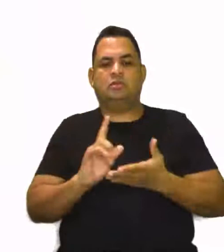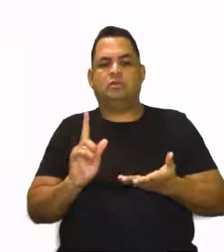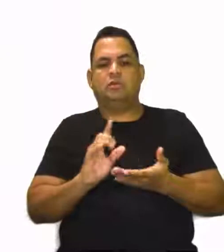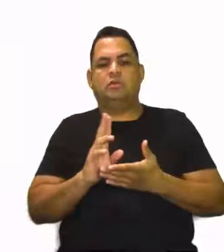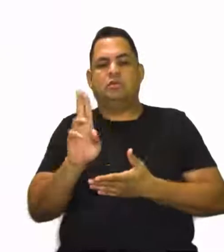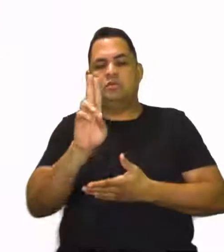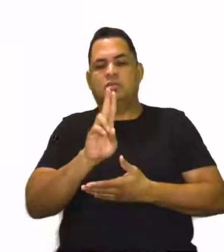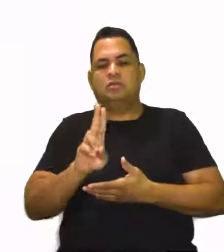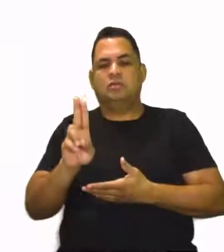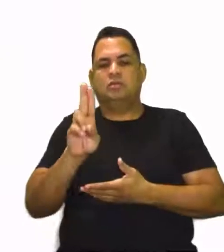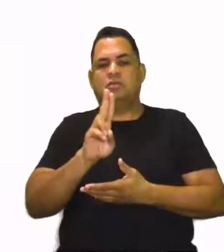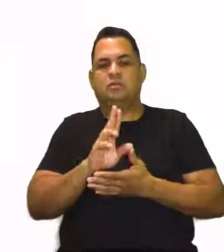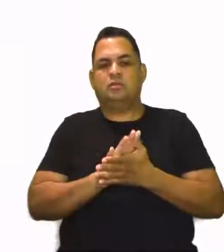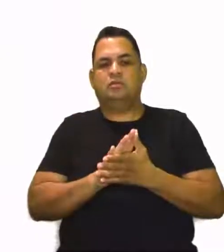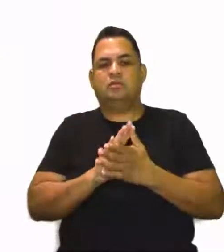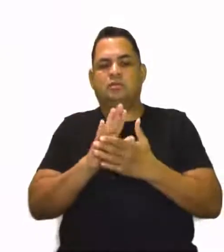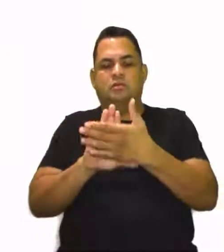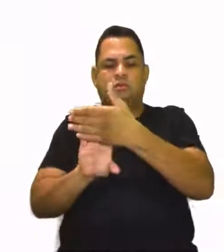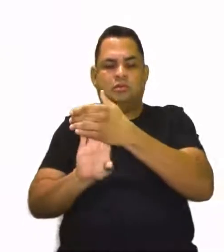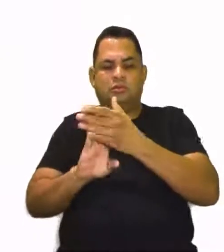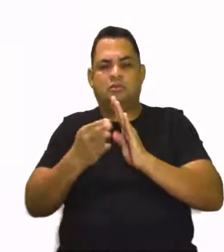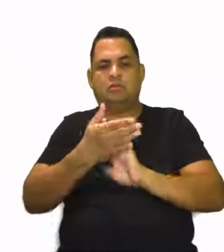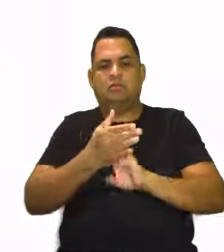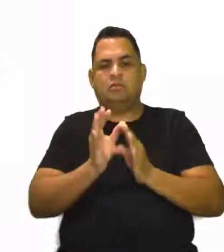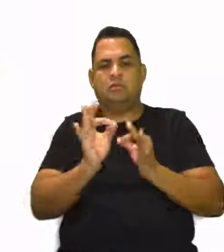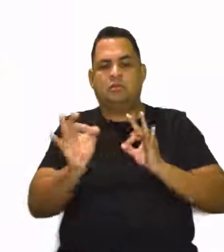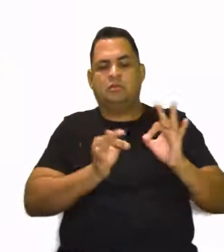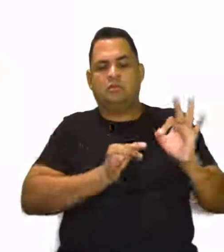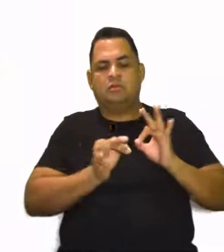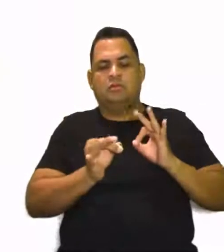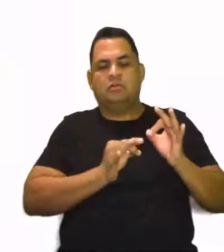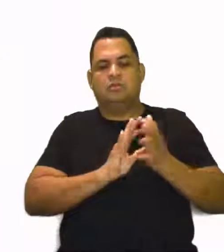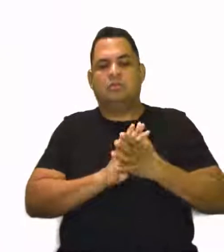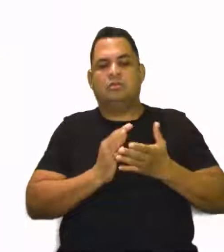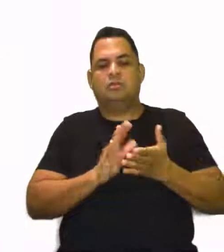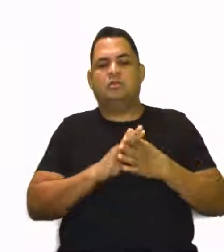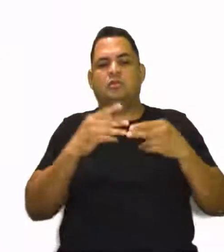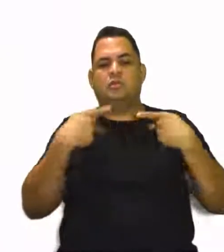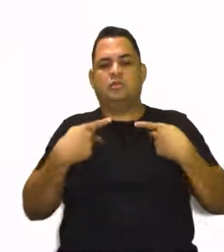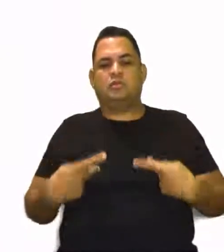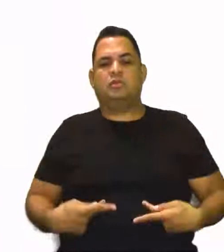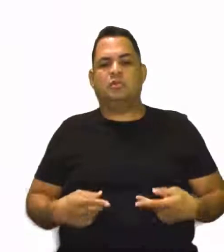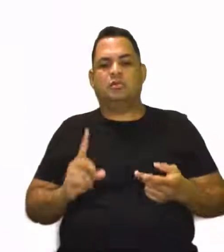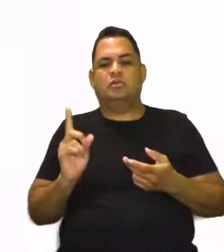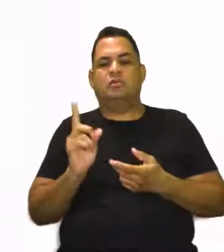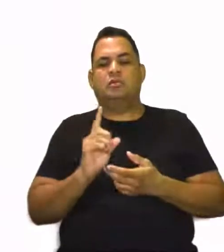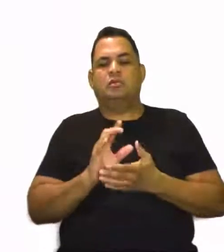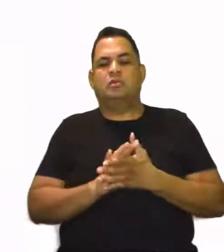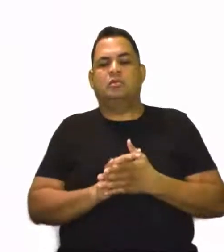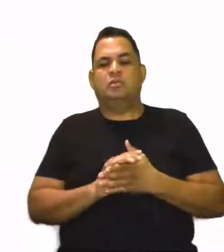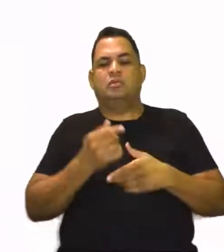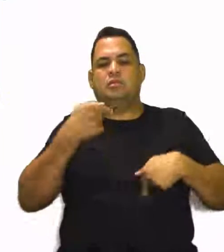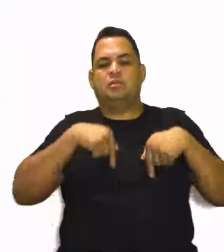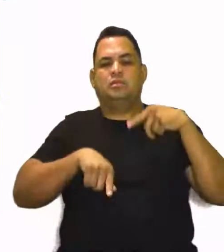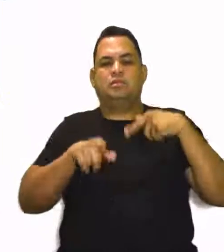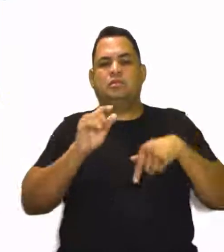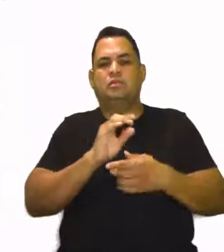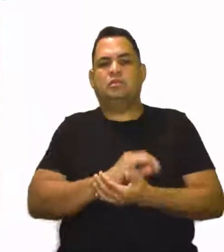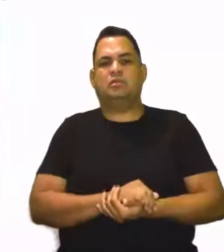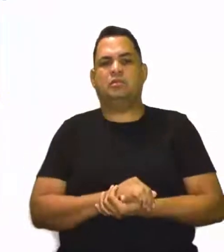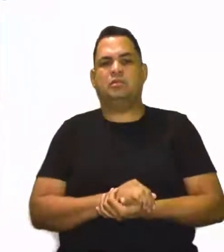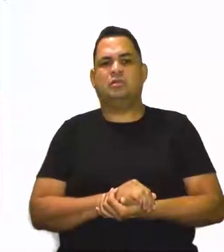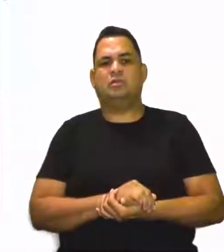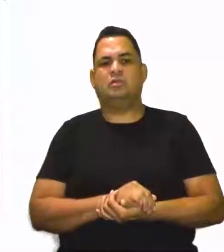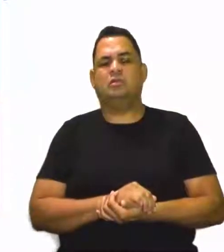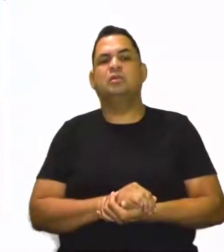vamos utilizar esses alongamentos para preparar o corpo e não para fazer ativação metabólica. Vamos seguir.